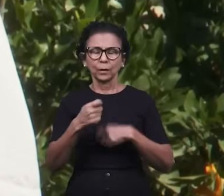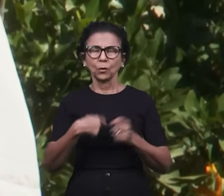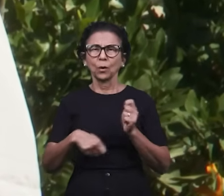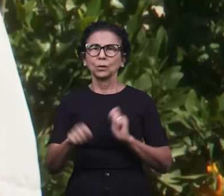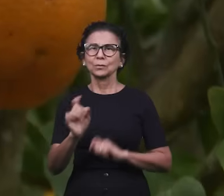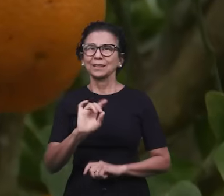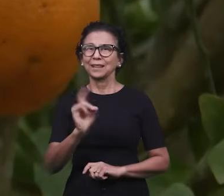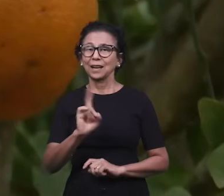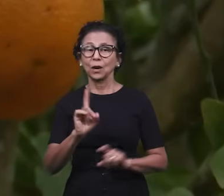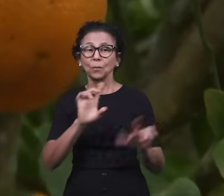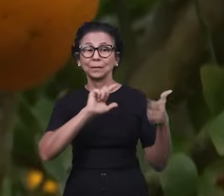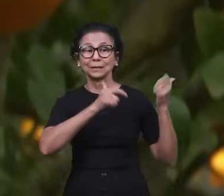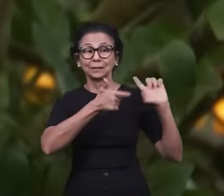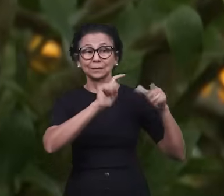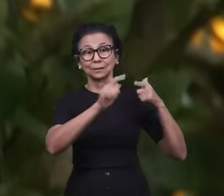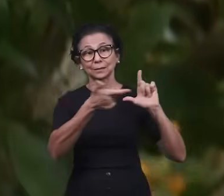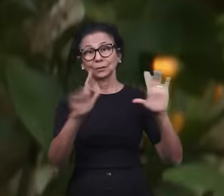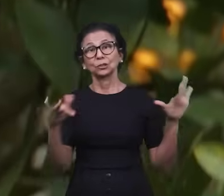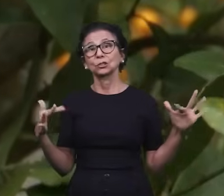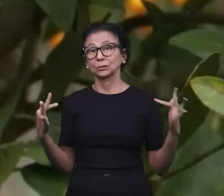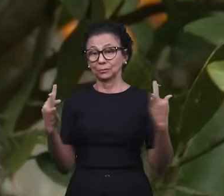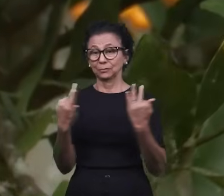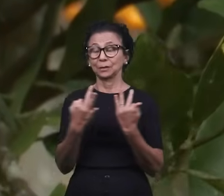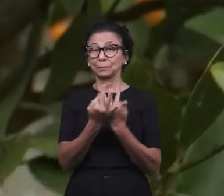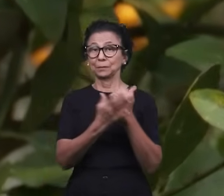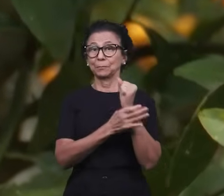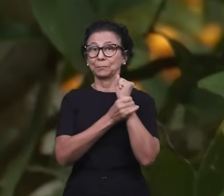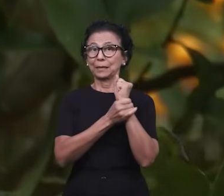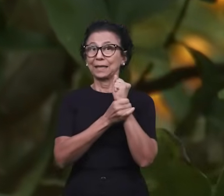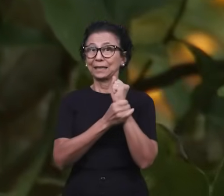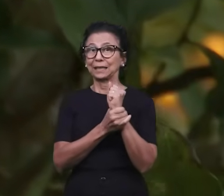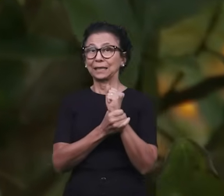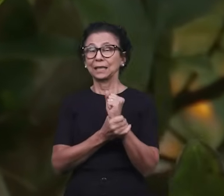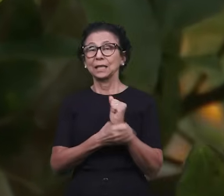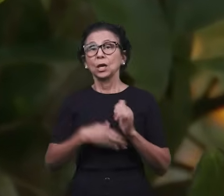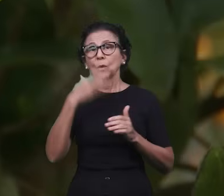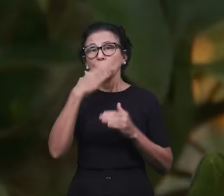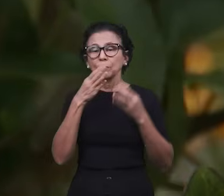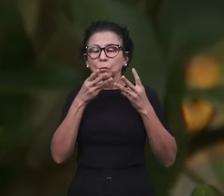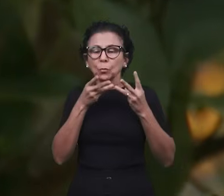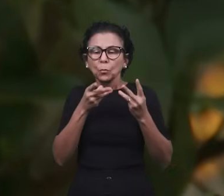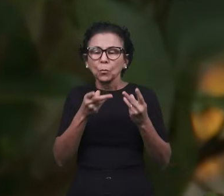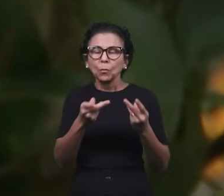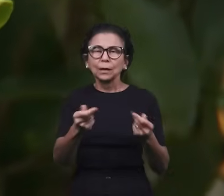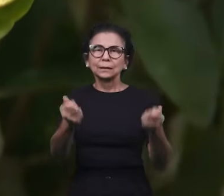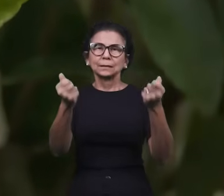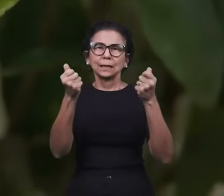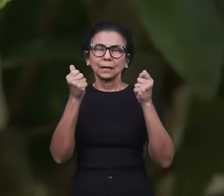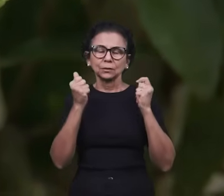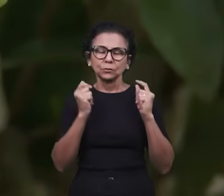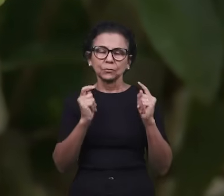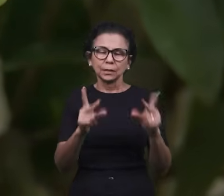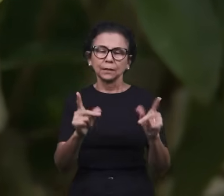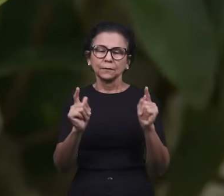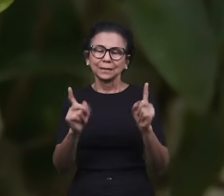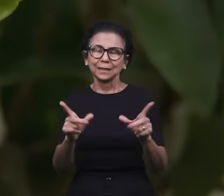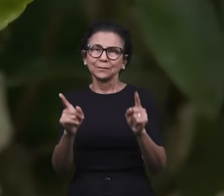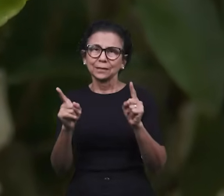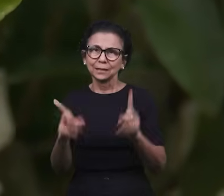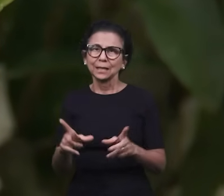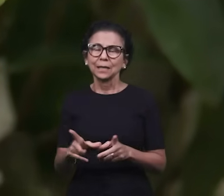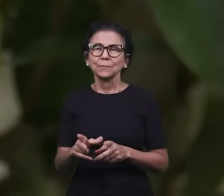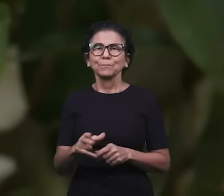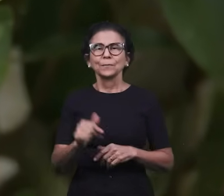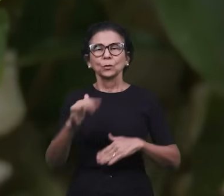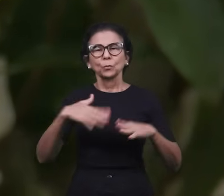interior bem escura, marrom, arredondada, com o halo amarelado em volta. Um dos fatores